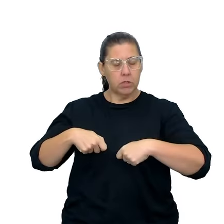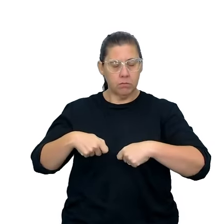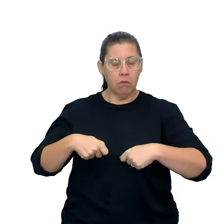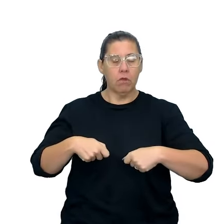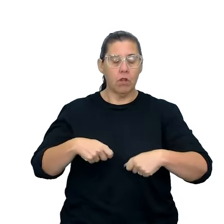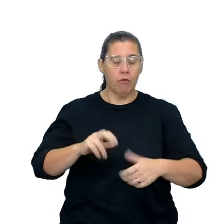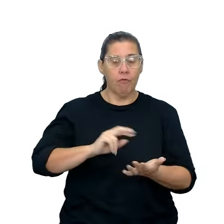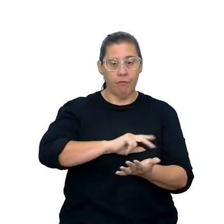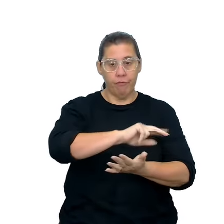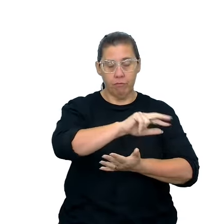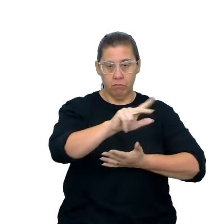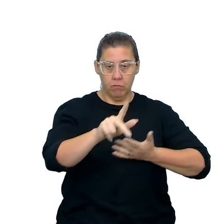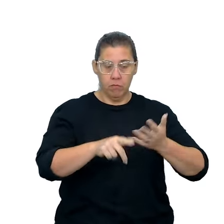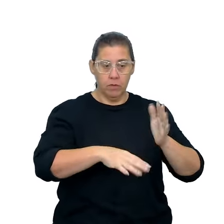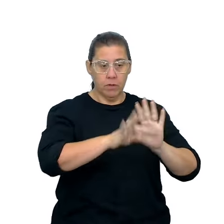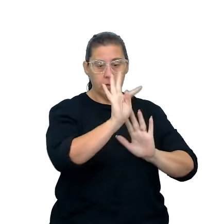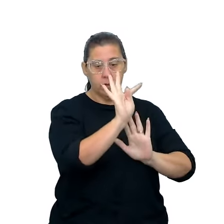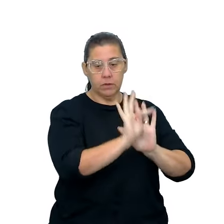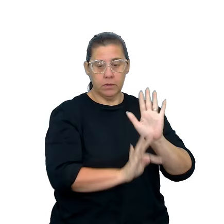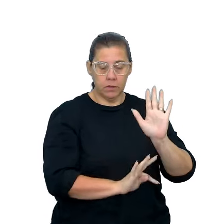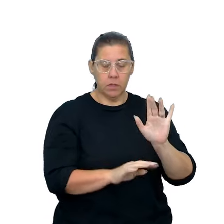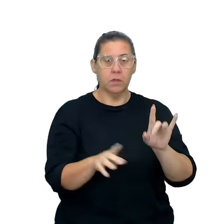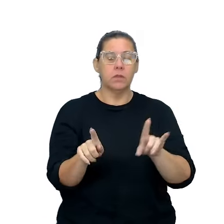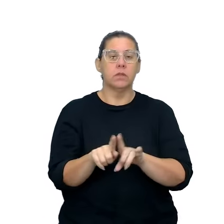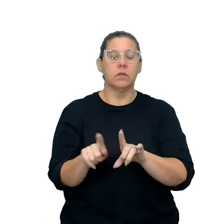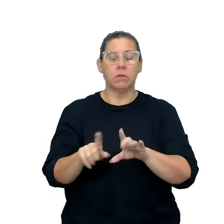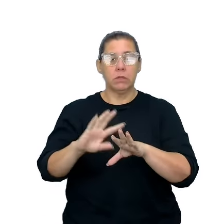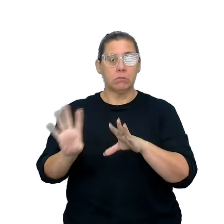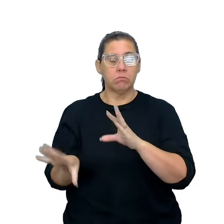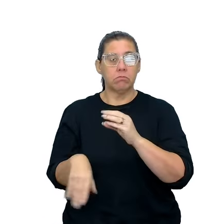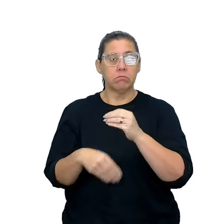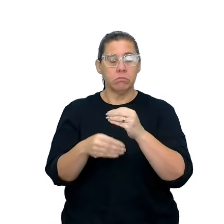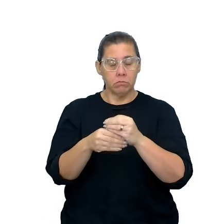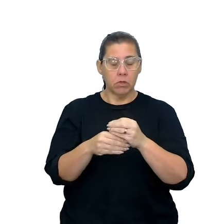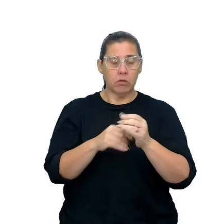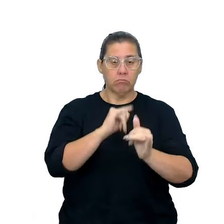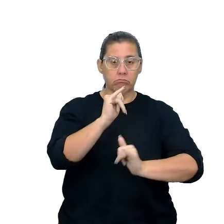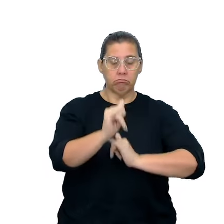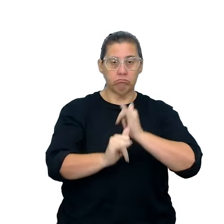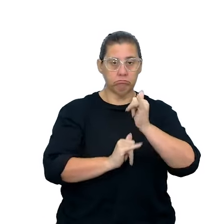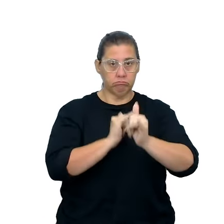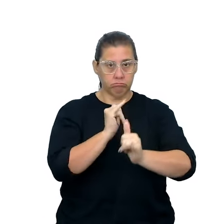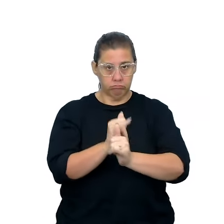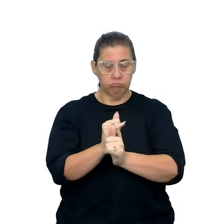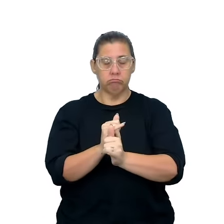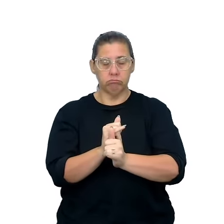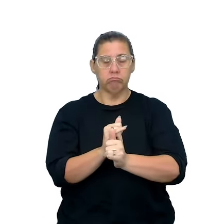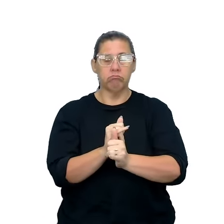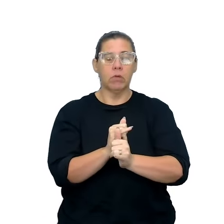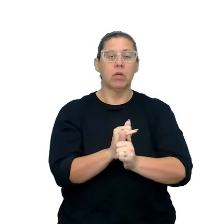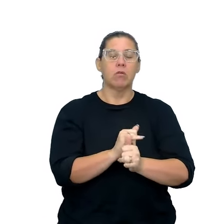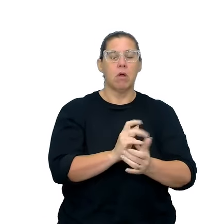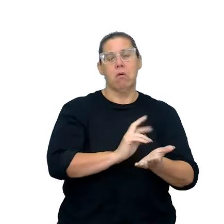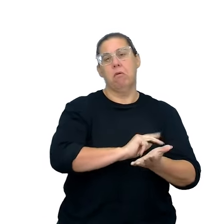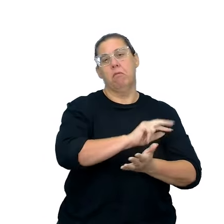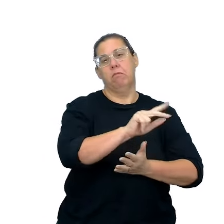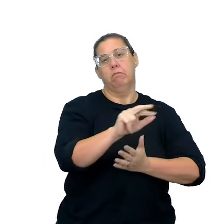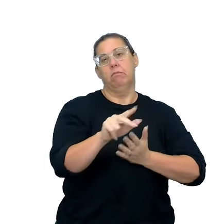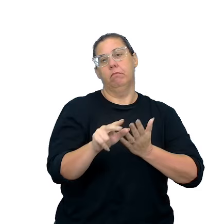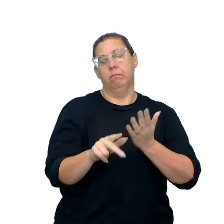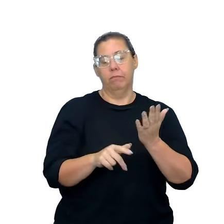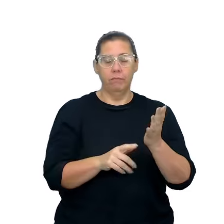hipertextuais, porque estão também inseridos na internet, né? Os multimediáticas, né?